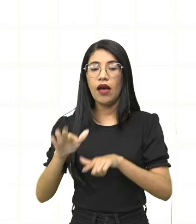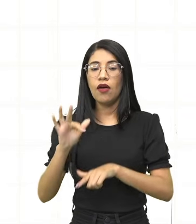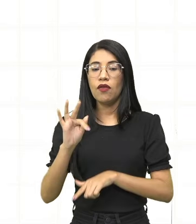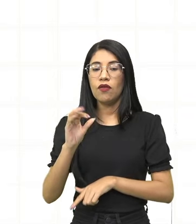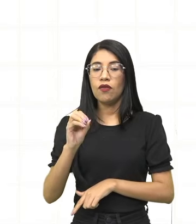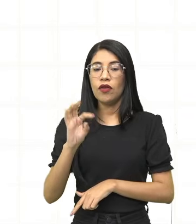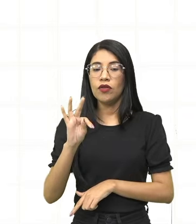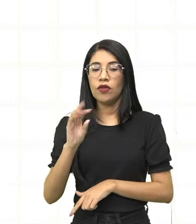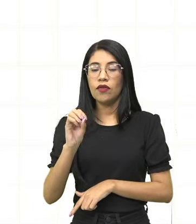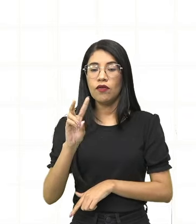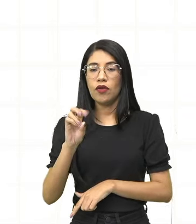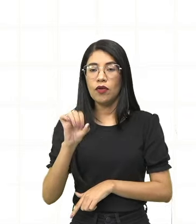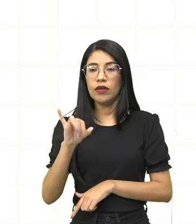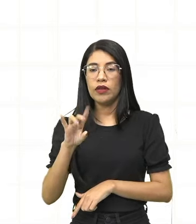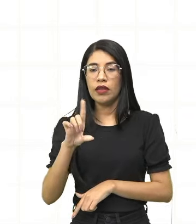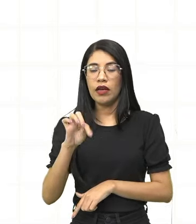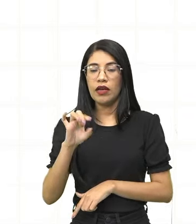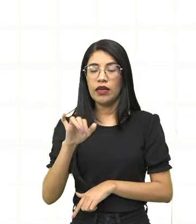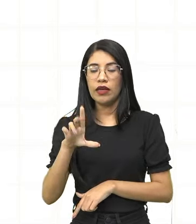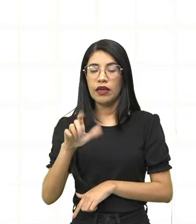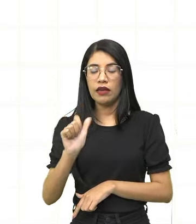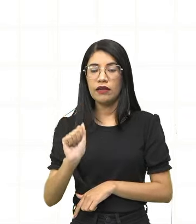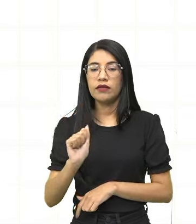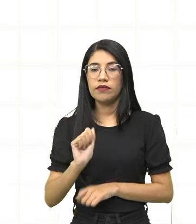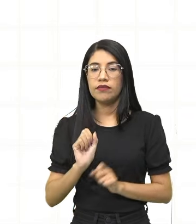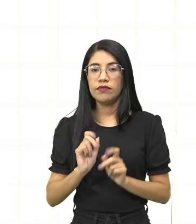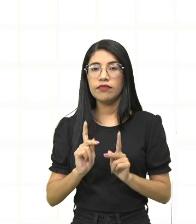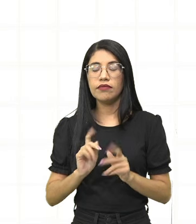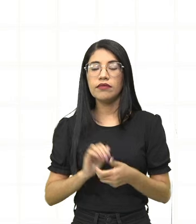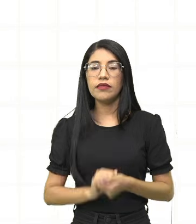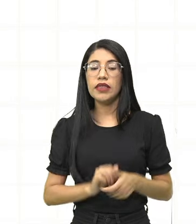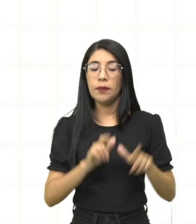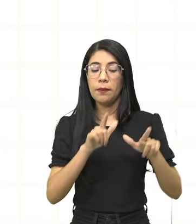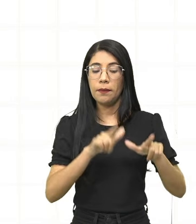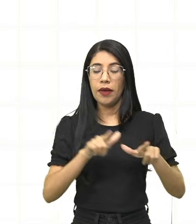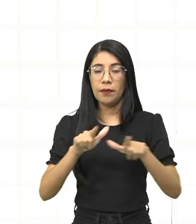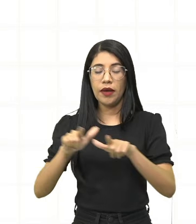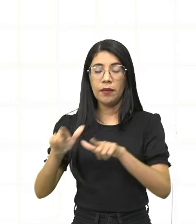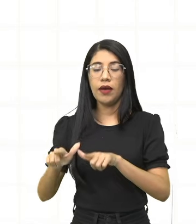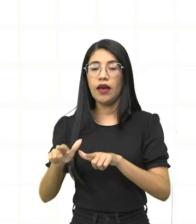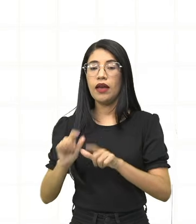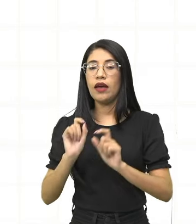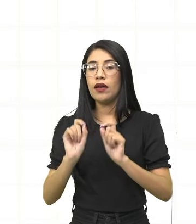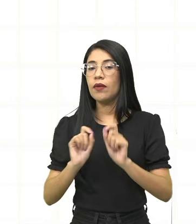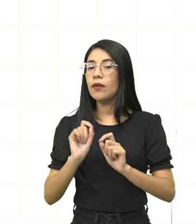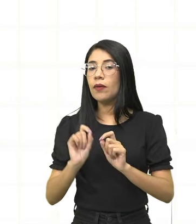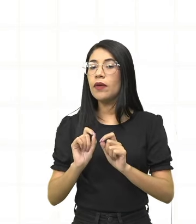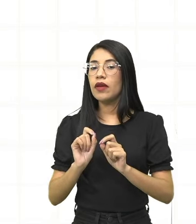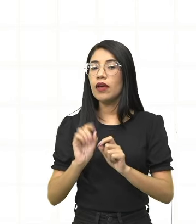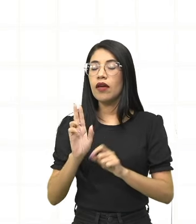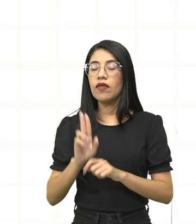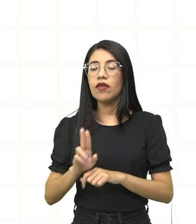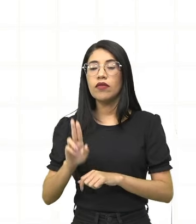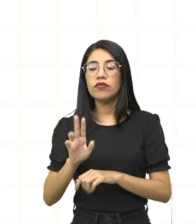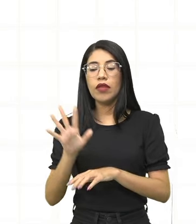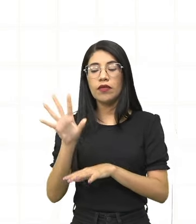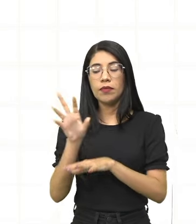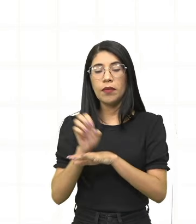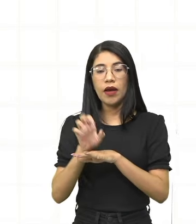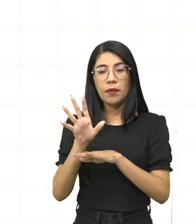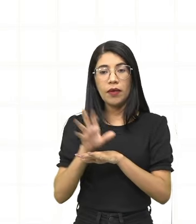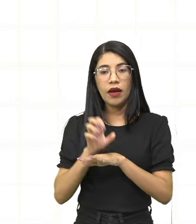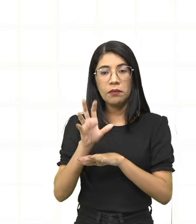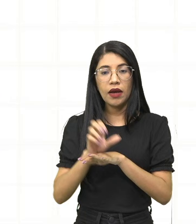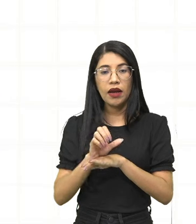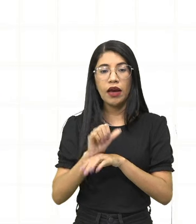placa fotovoltaica, tá bom? Então, essas placas, elas vão ser responsáveis aí por coletar. E aí, nós